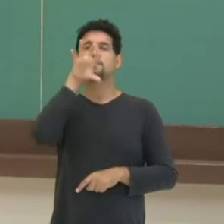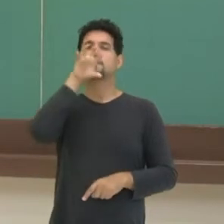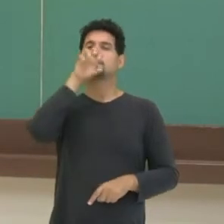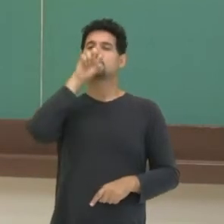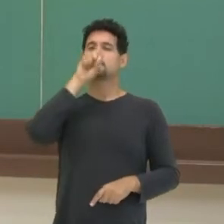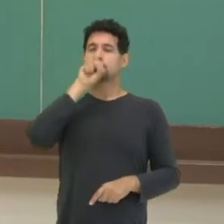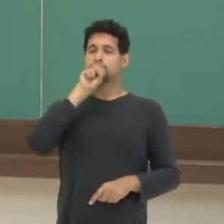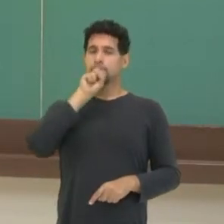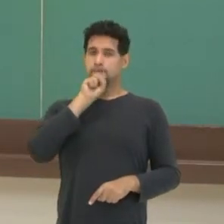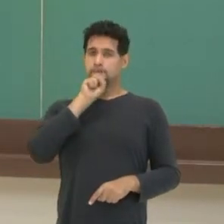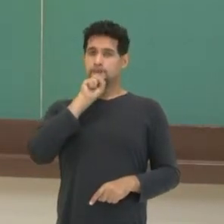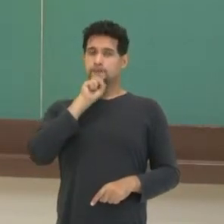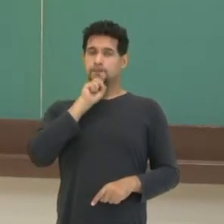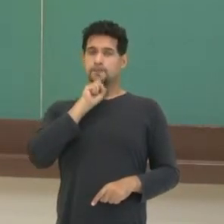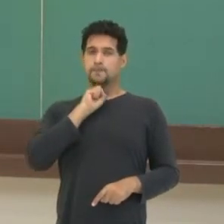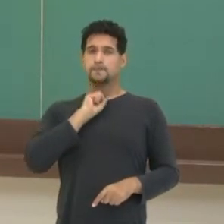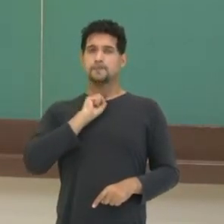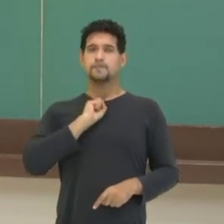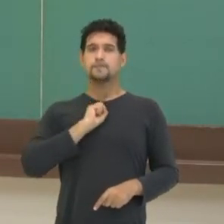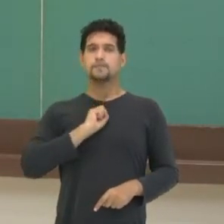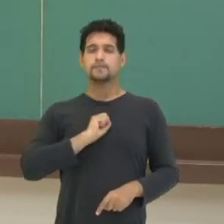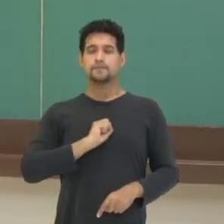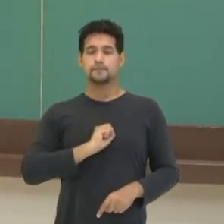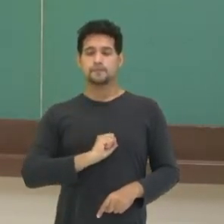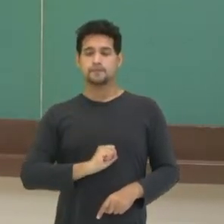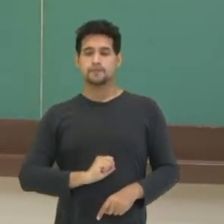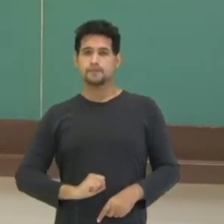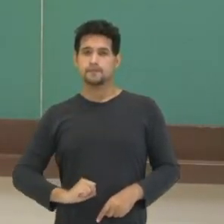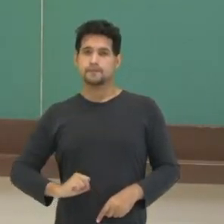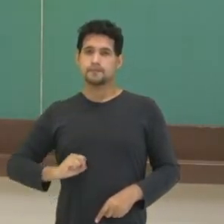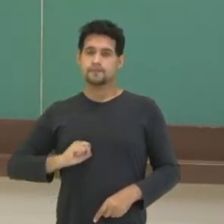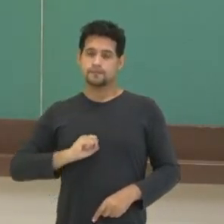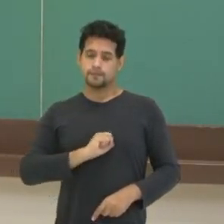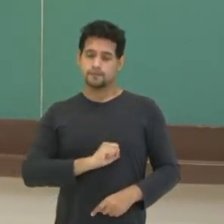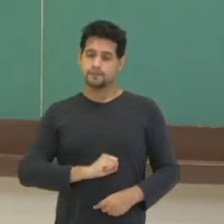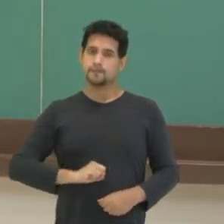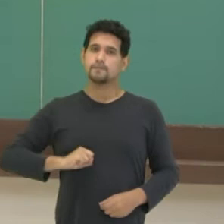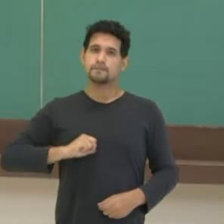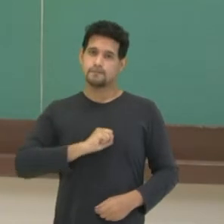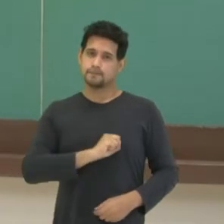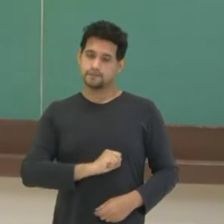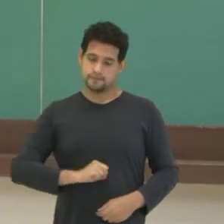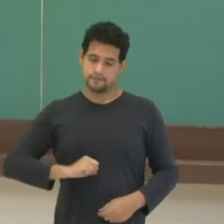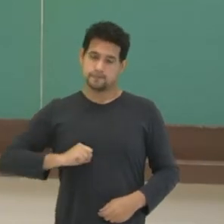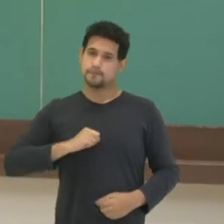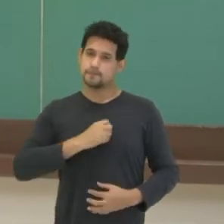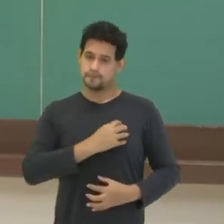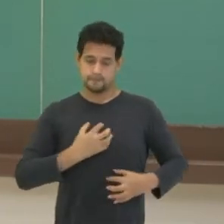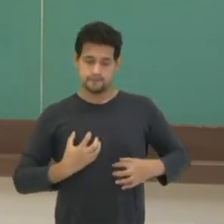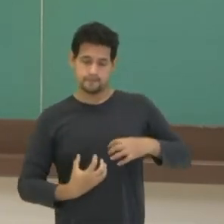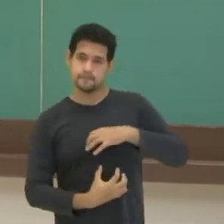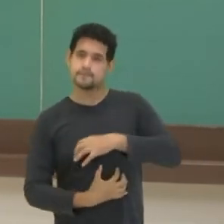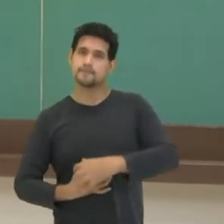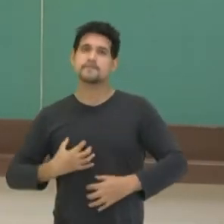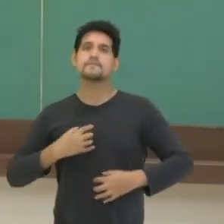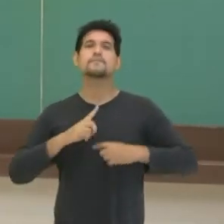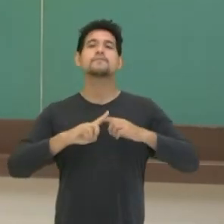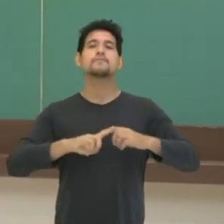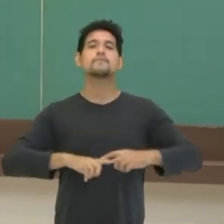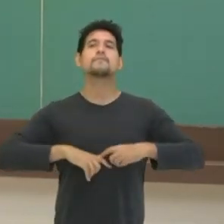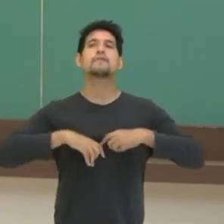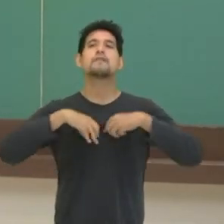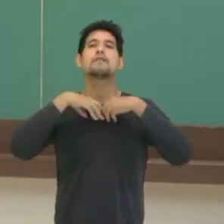Respiramos o oxigênio do ar atmosférico, ele metaboliza no nosso organismo e